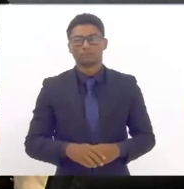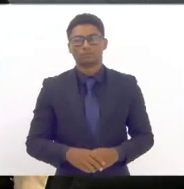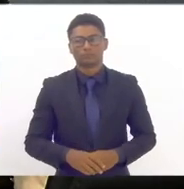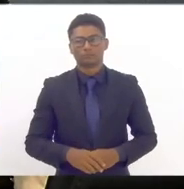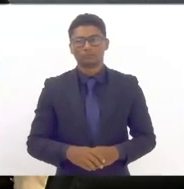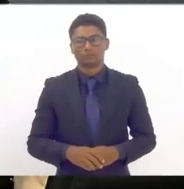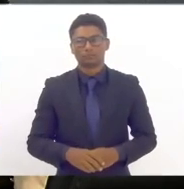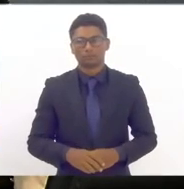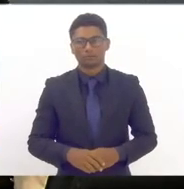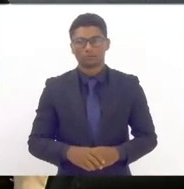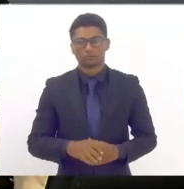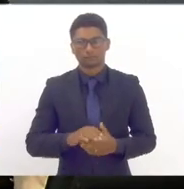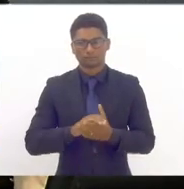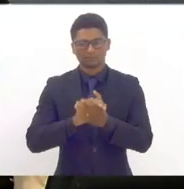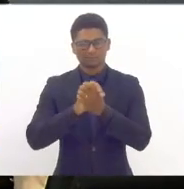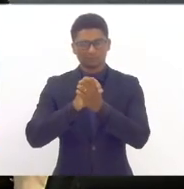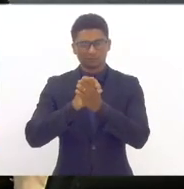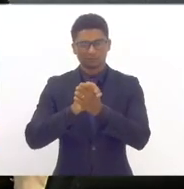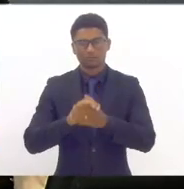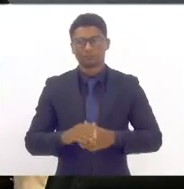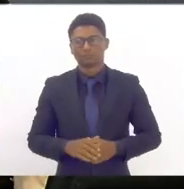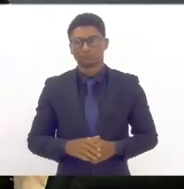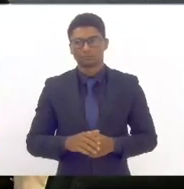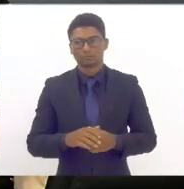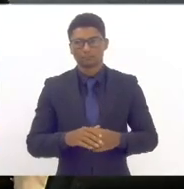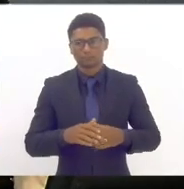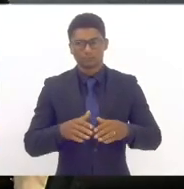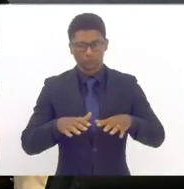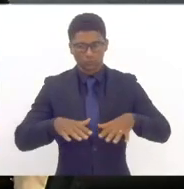Quero aqui cumprimentar a mesa